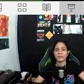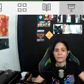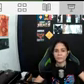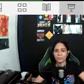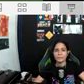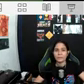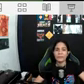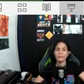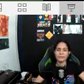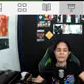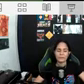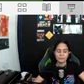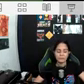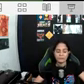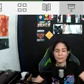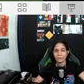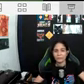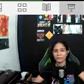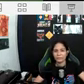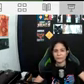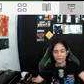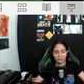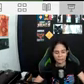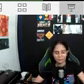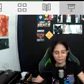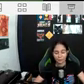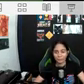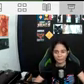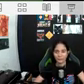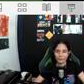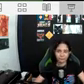nas manifestações que ela estava dizendo